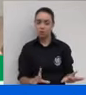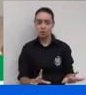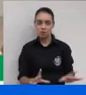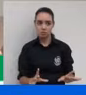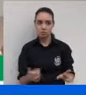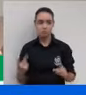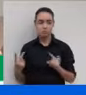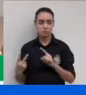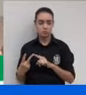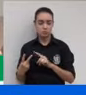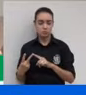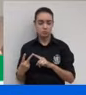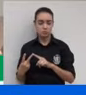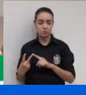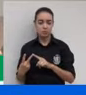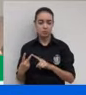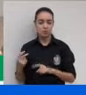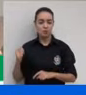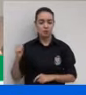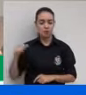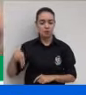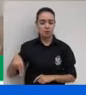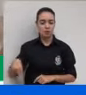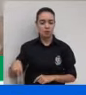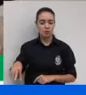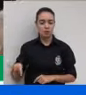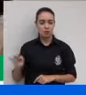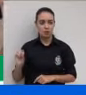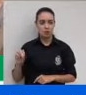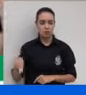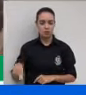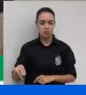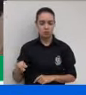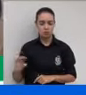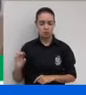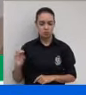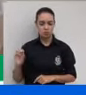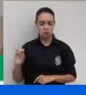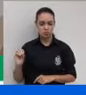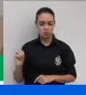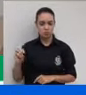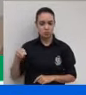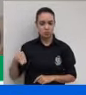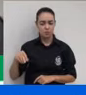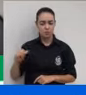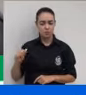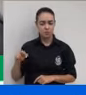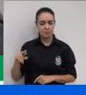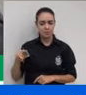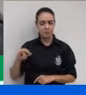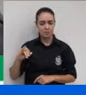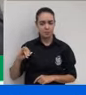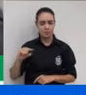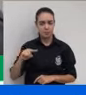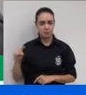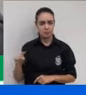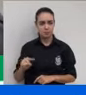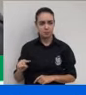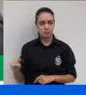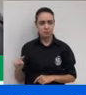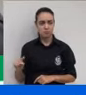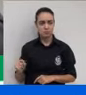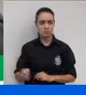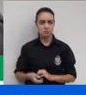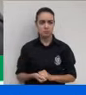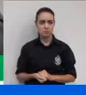mar na época do Governo de cois e eu na época do Governo de Salomão eu era o